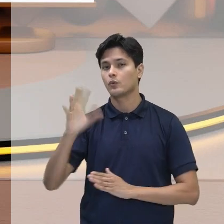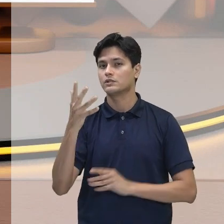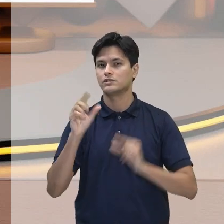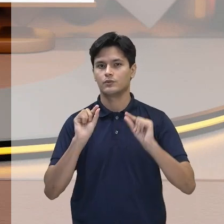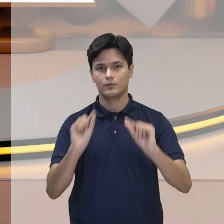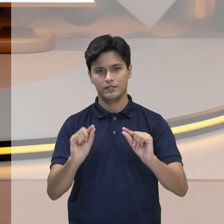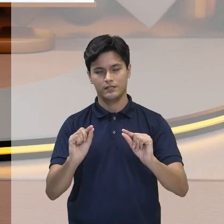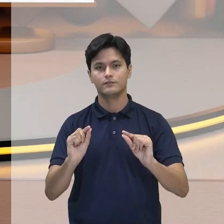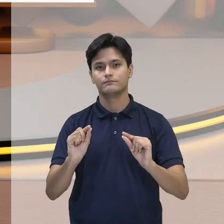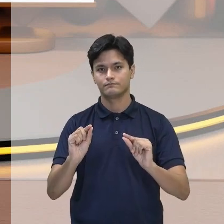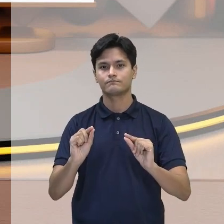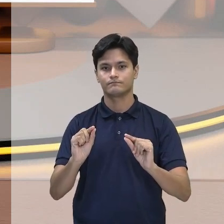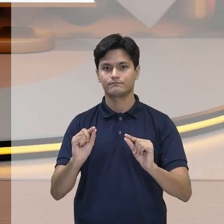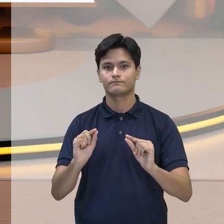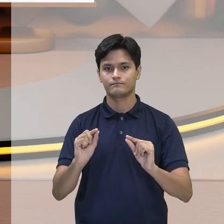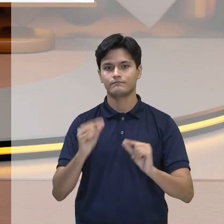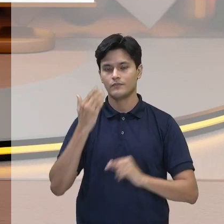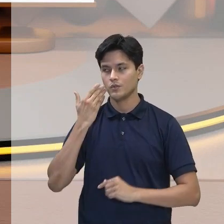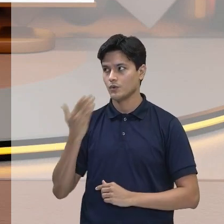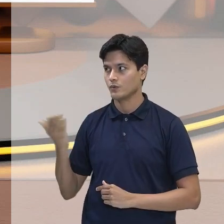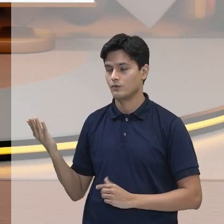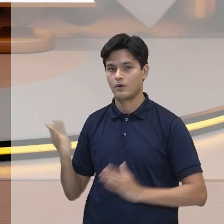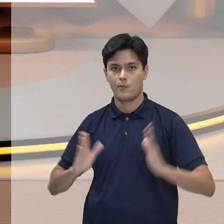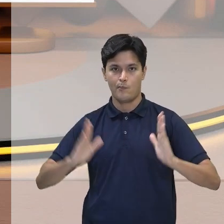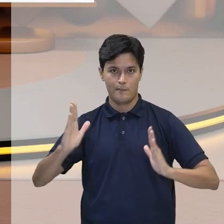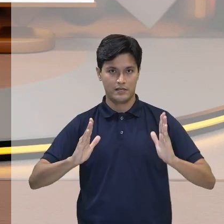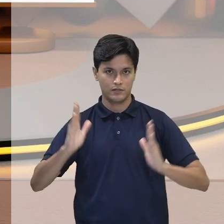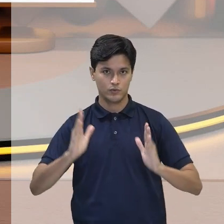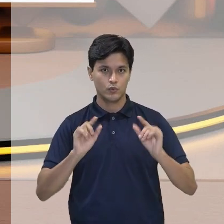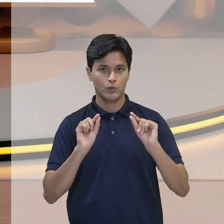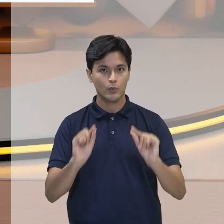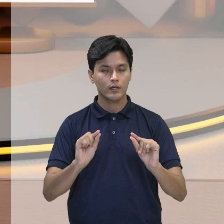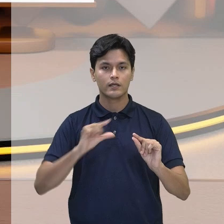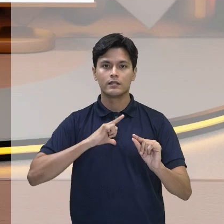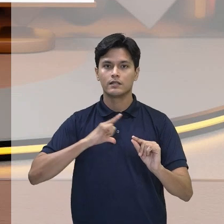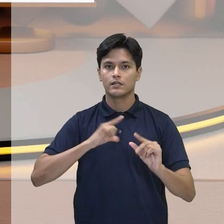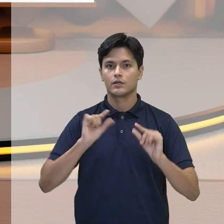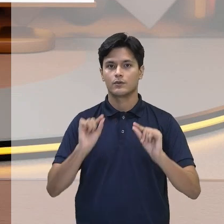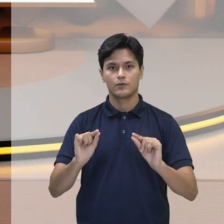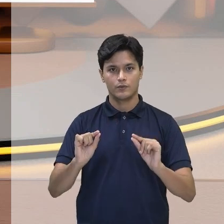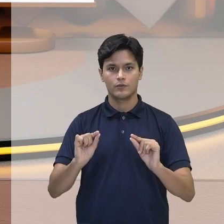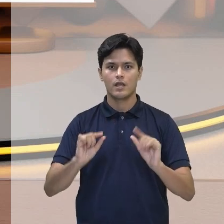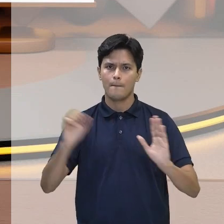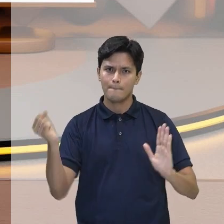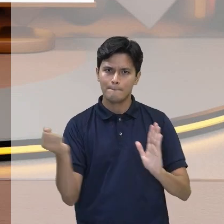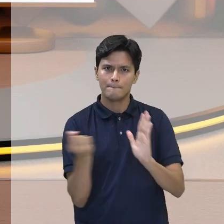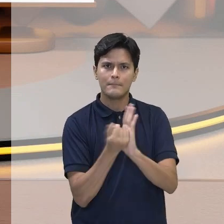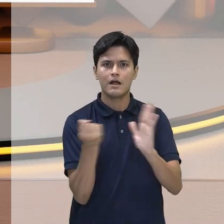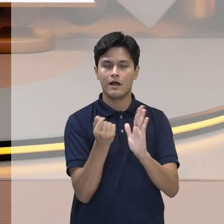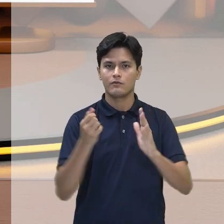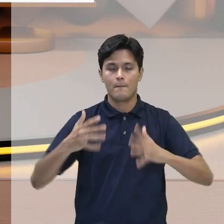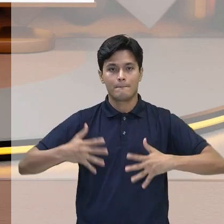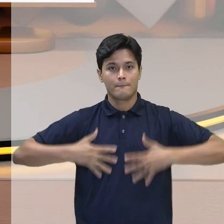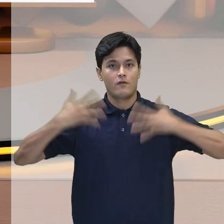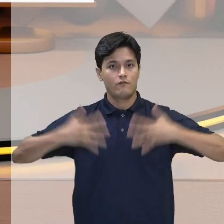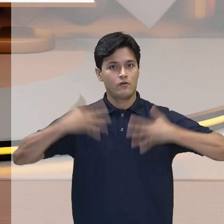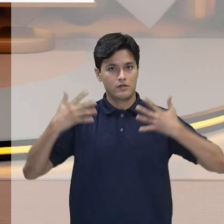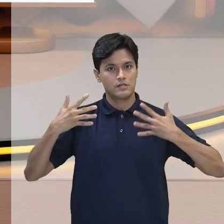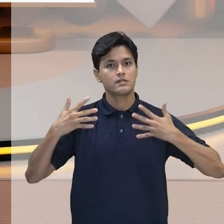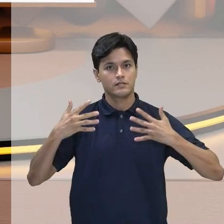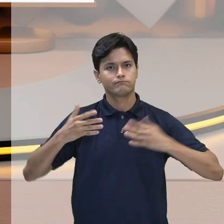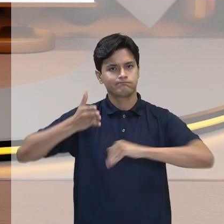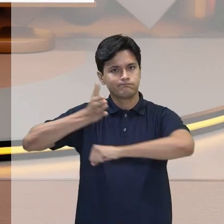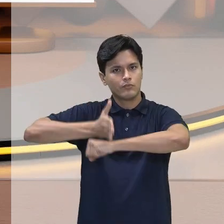um período, vamos ver aqui, né? Profundamente marcado por uma euforia moderna. Vejam